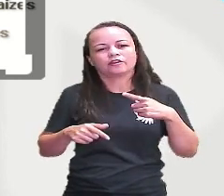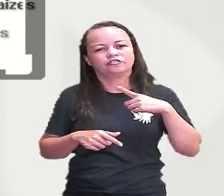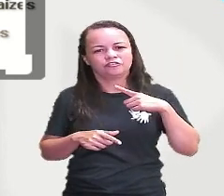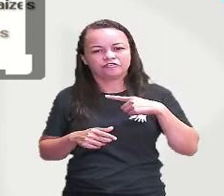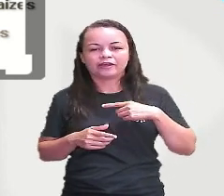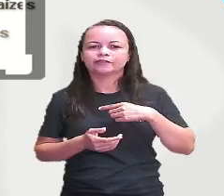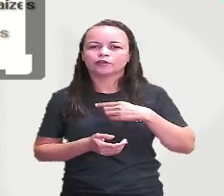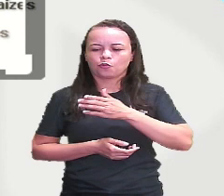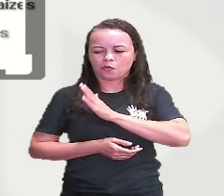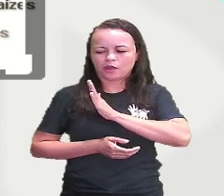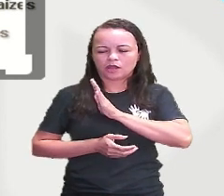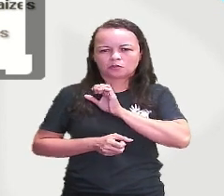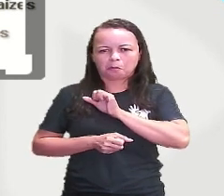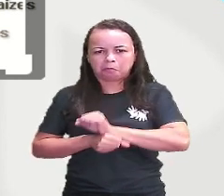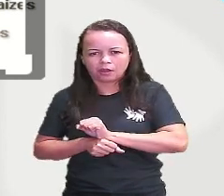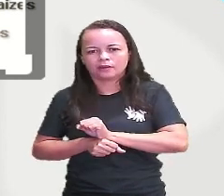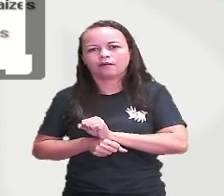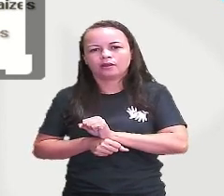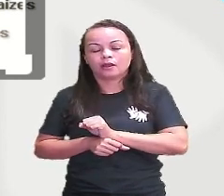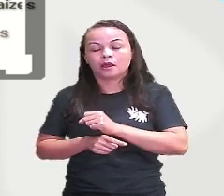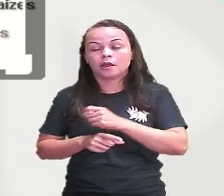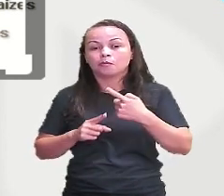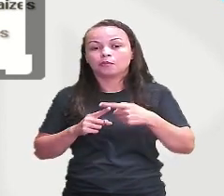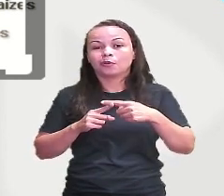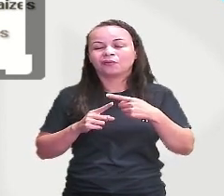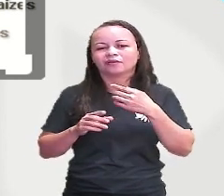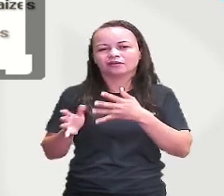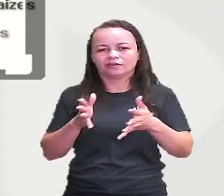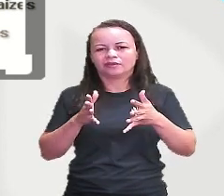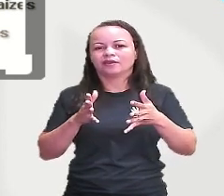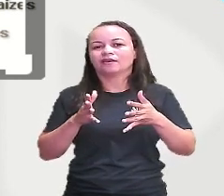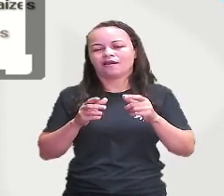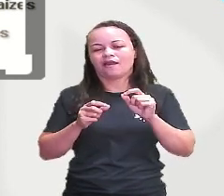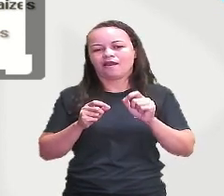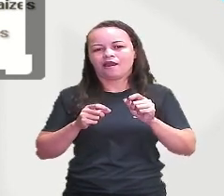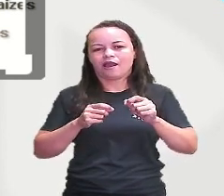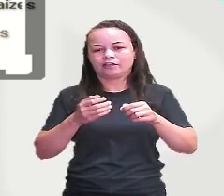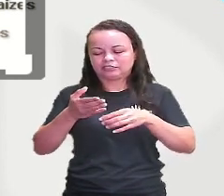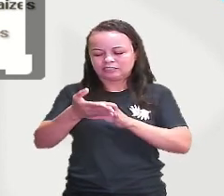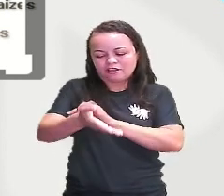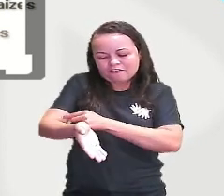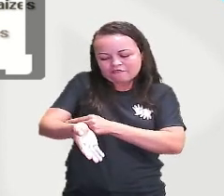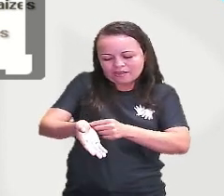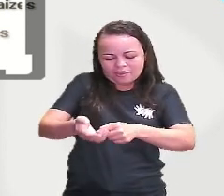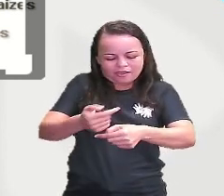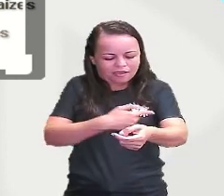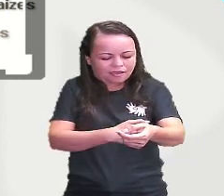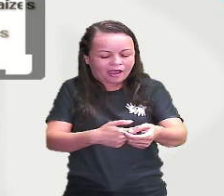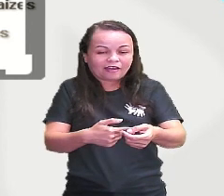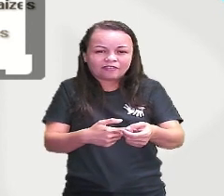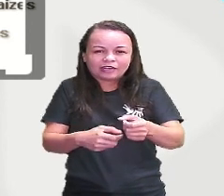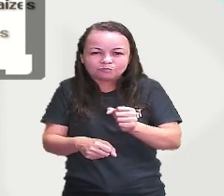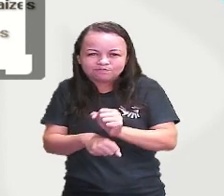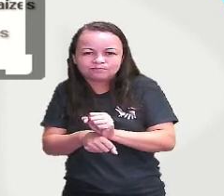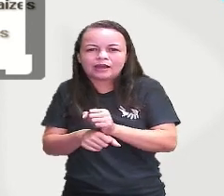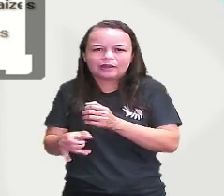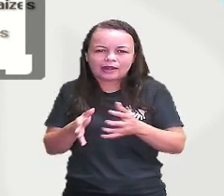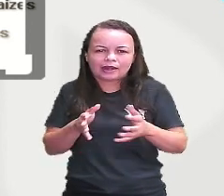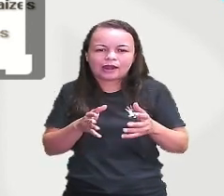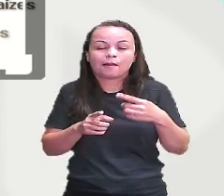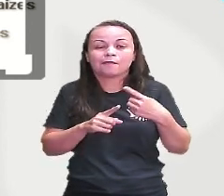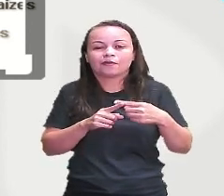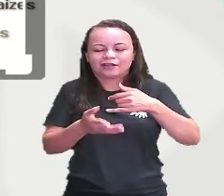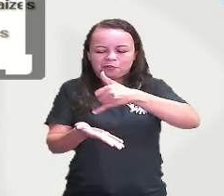um infarto, porque as nossas veias elas vão ficar entupidas de tanta gordura que a gente vai estar ingerindo, tá